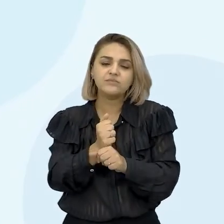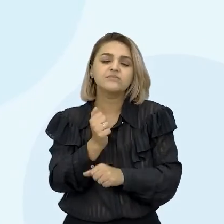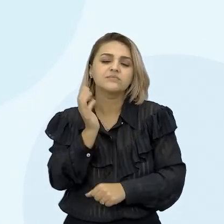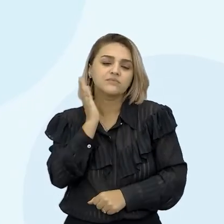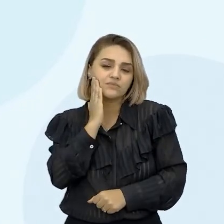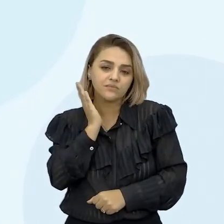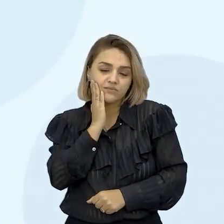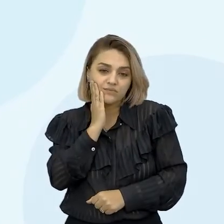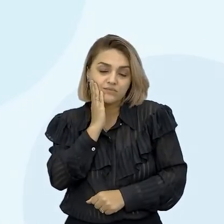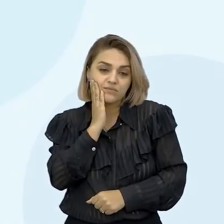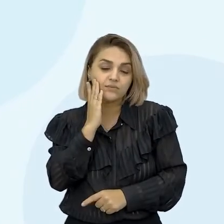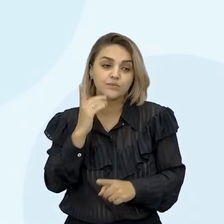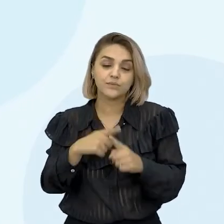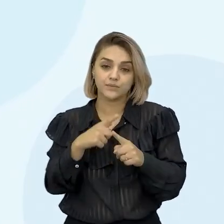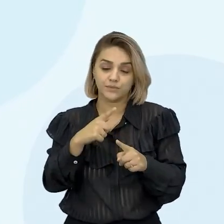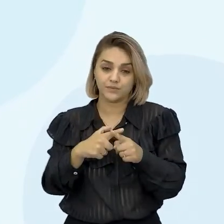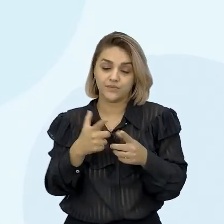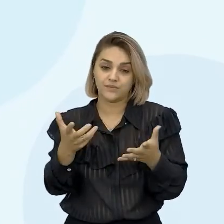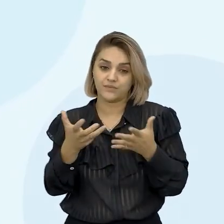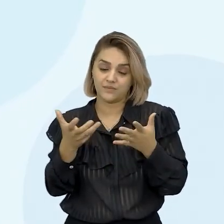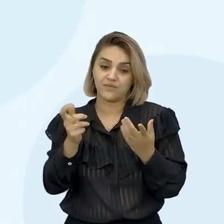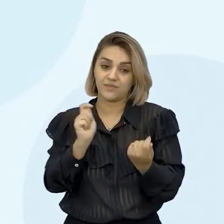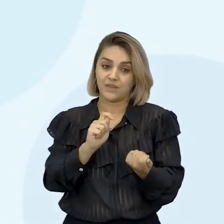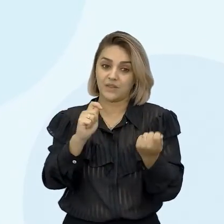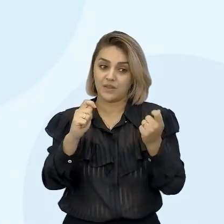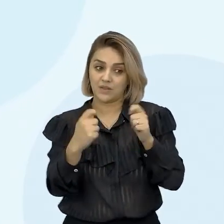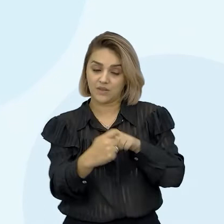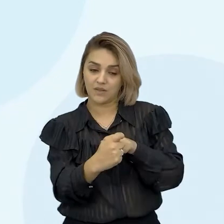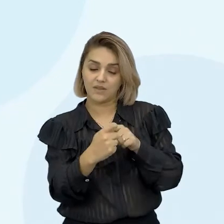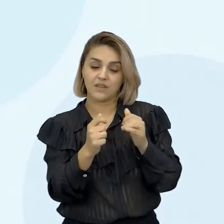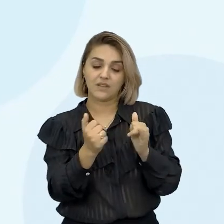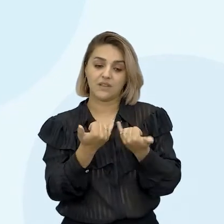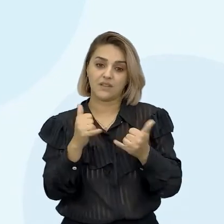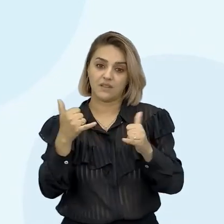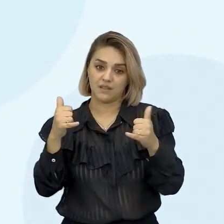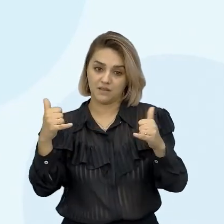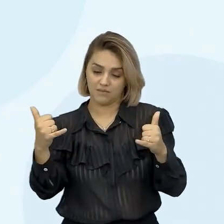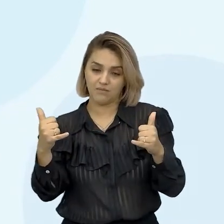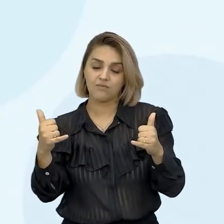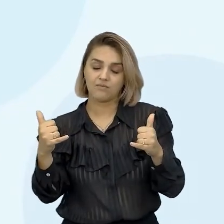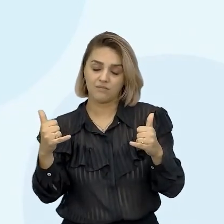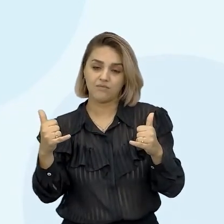cálculos por quê Porque eu quero transformar a energia elétrica